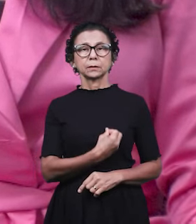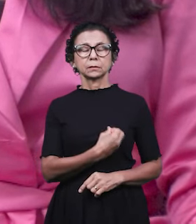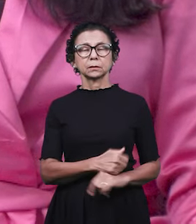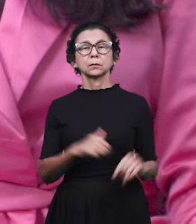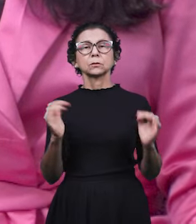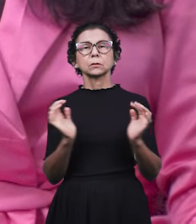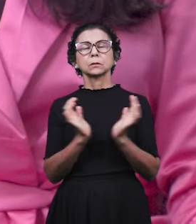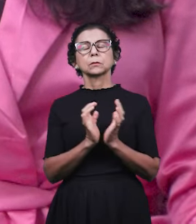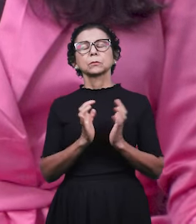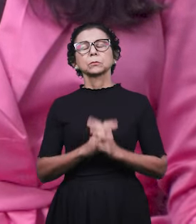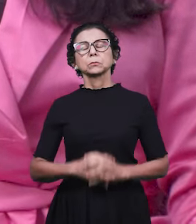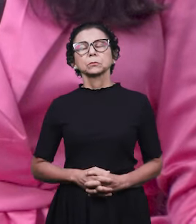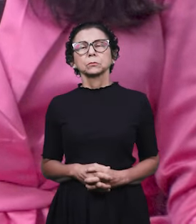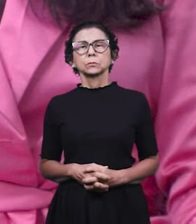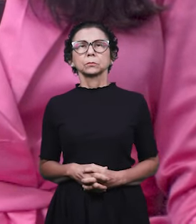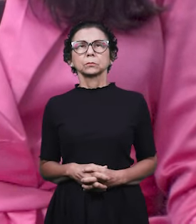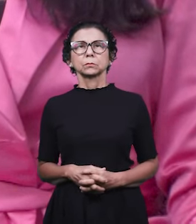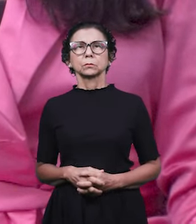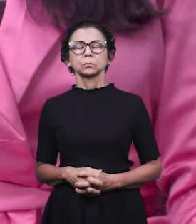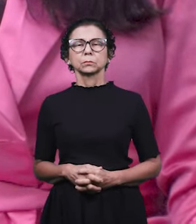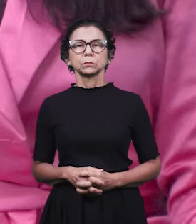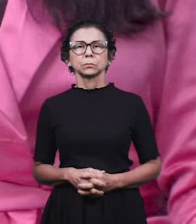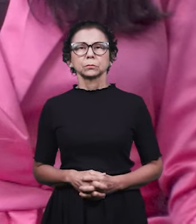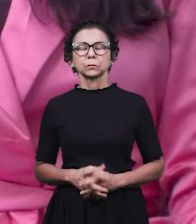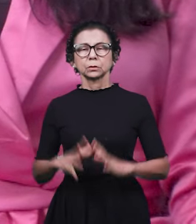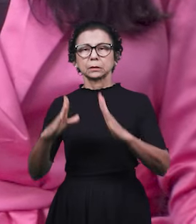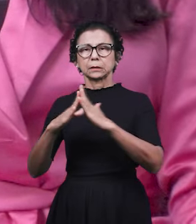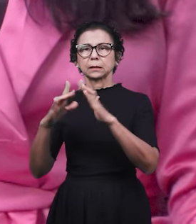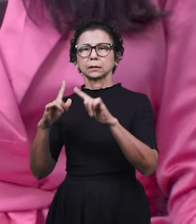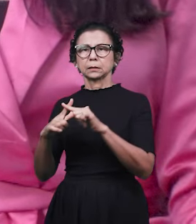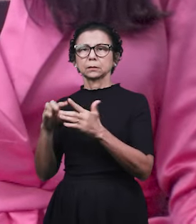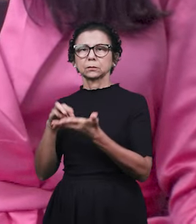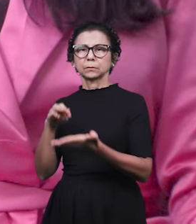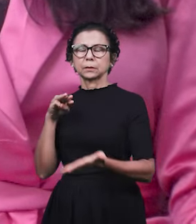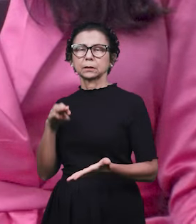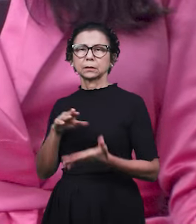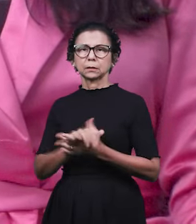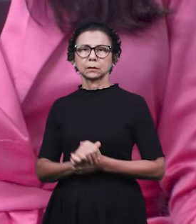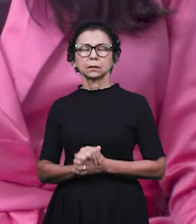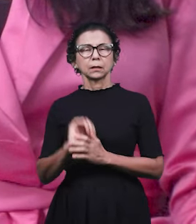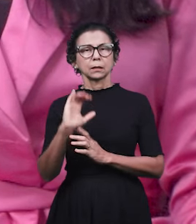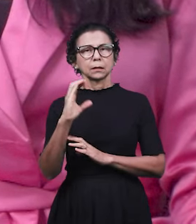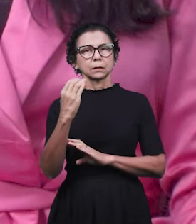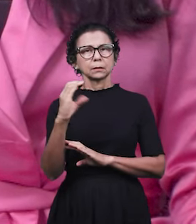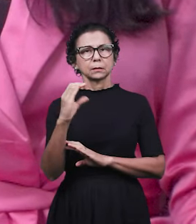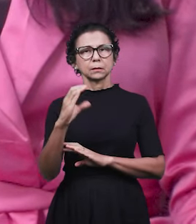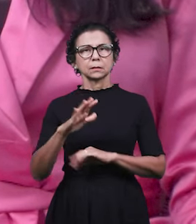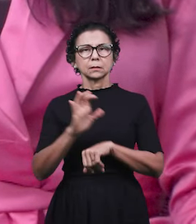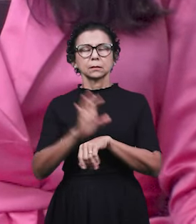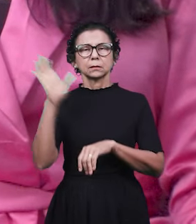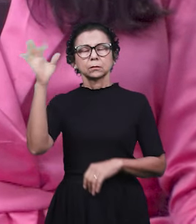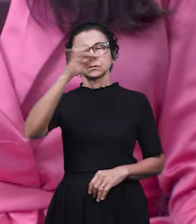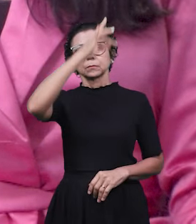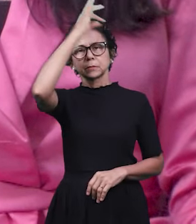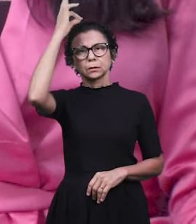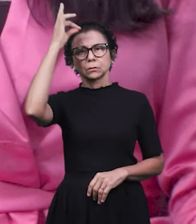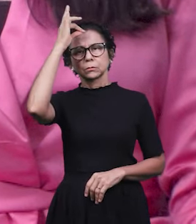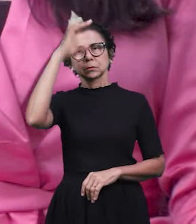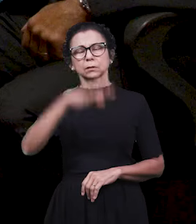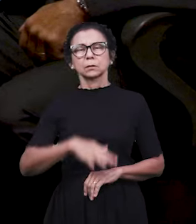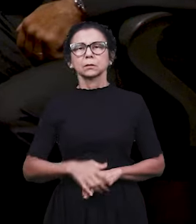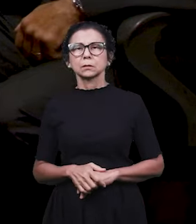vamos apresentar, uma turma linda da Igreja de Santa Bárbara 1 em Cariacica, o Arthur, que vai